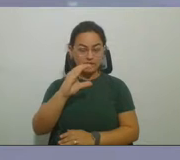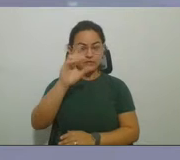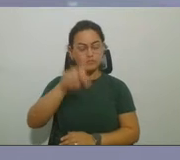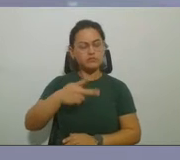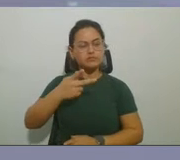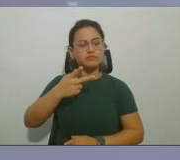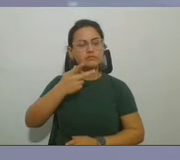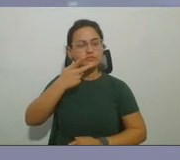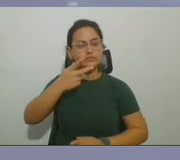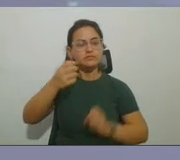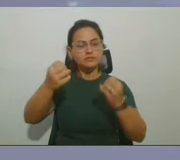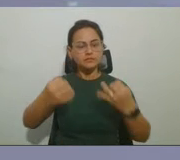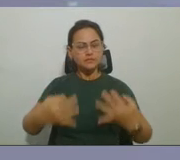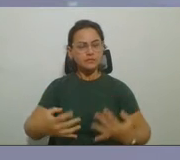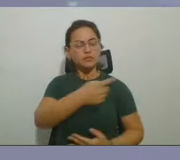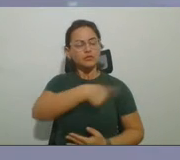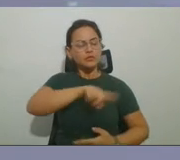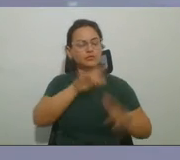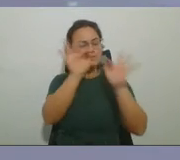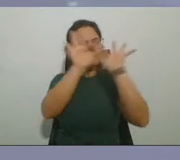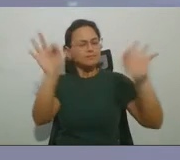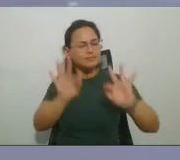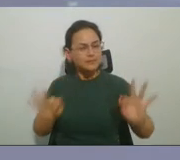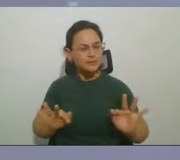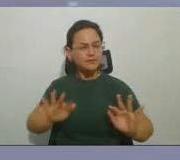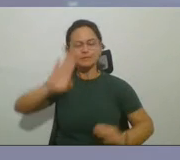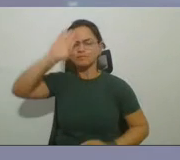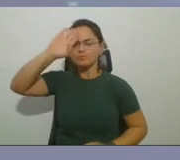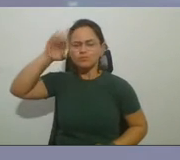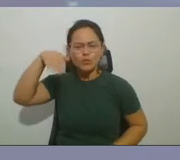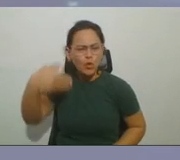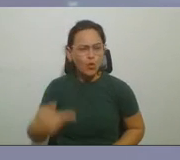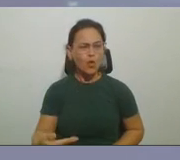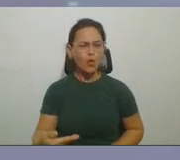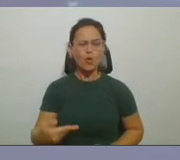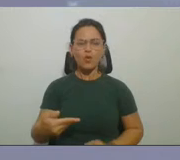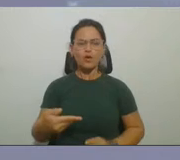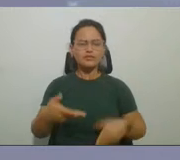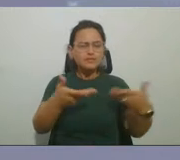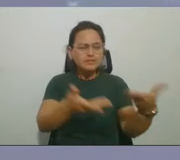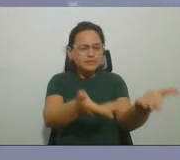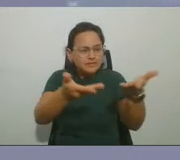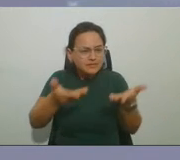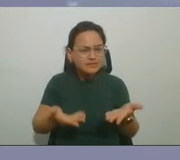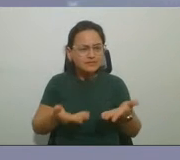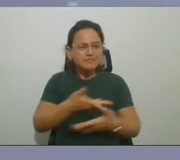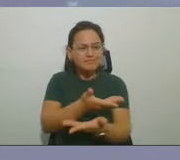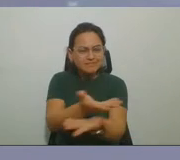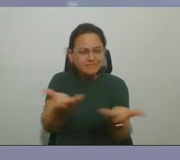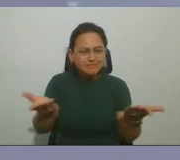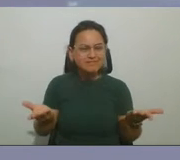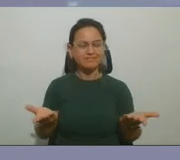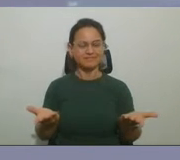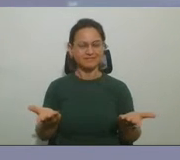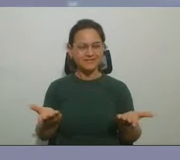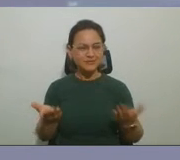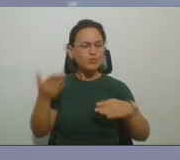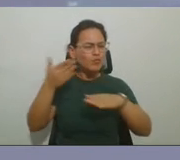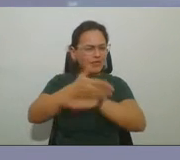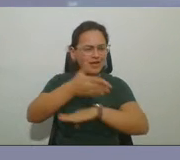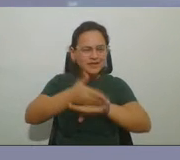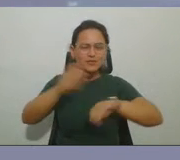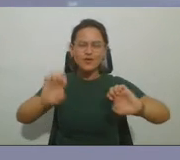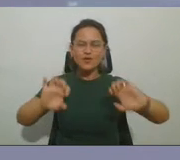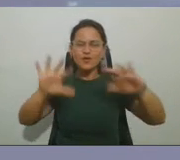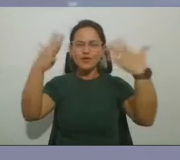minha e nossa alegria e honra em recebê-los e recebê-las em nosso evento, em